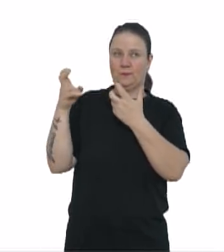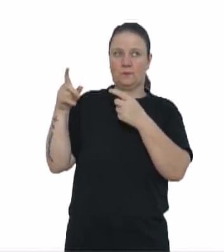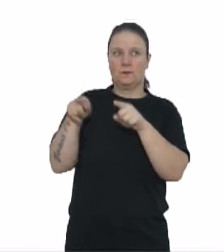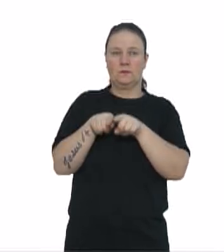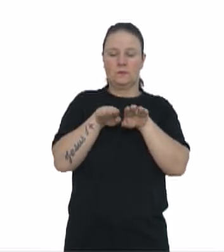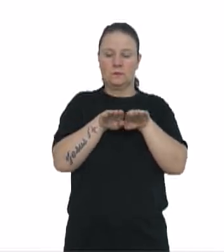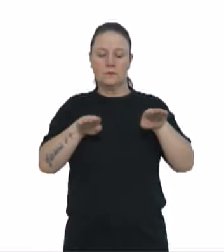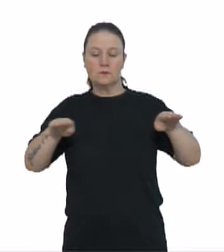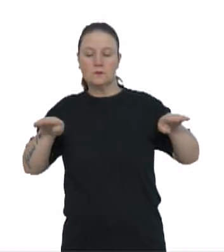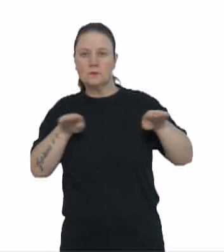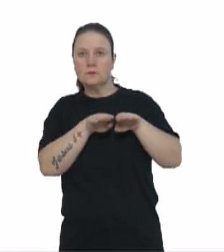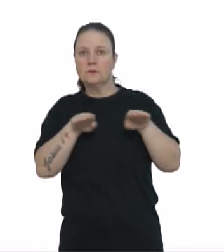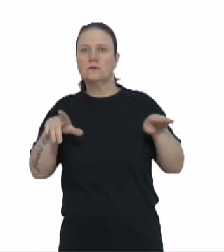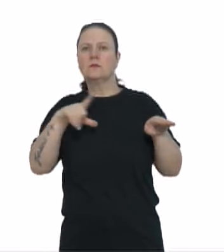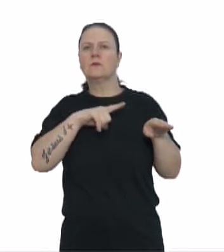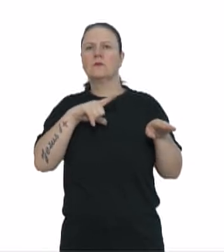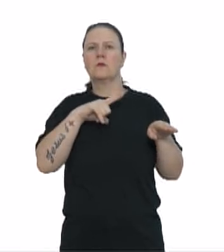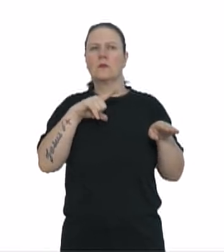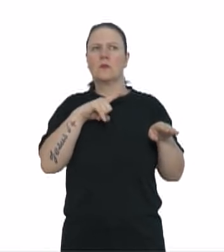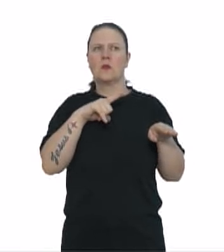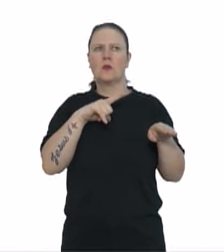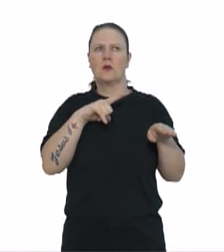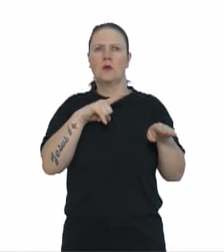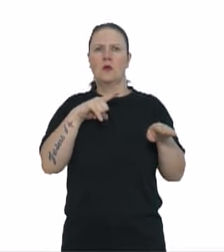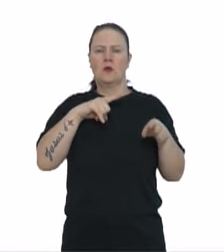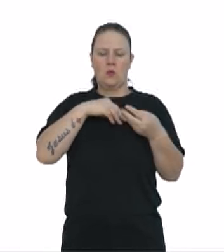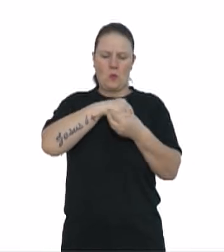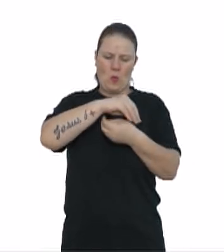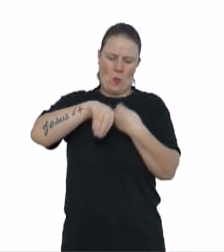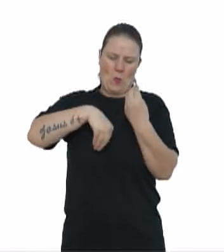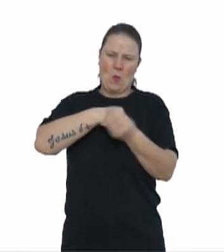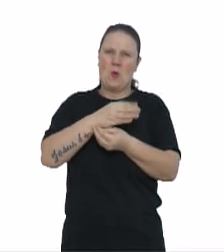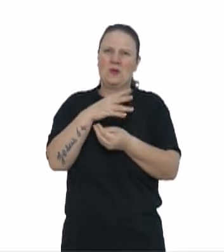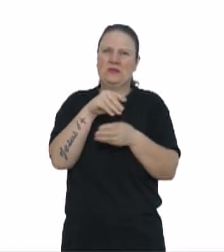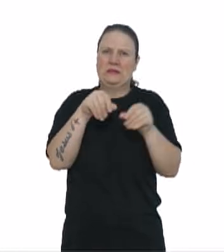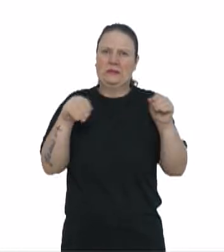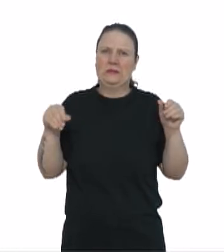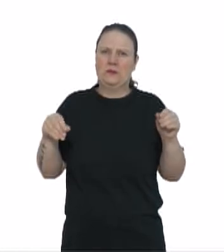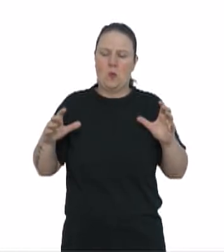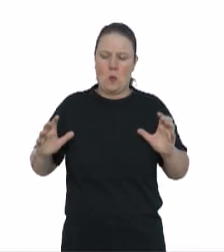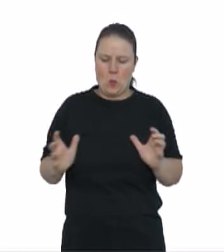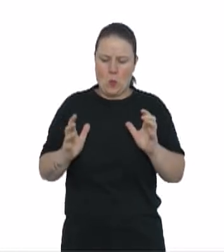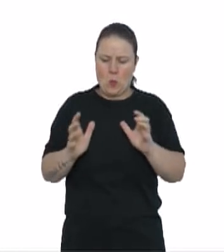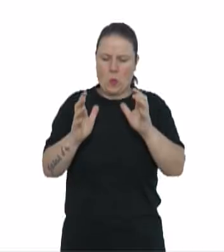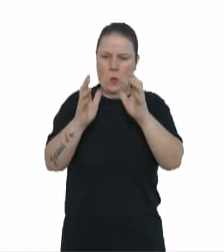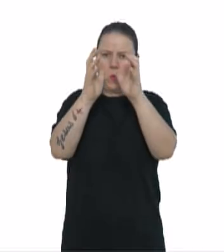desse fogão, a gente tem uma quantidade de barro, formando ali um montinho.